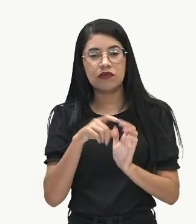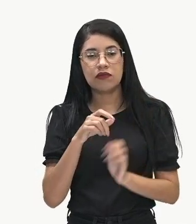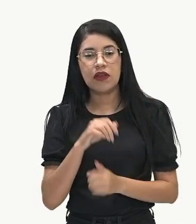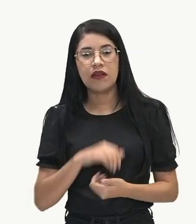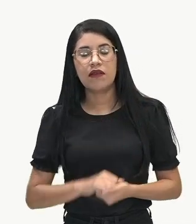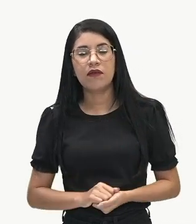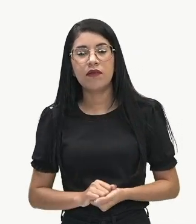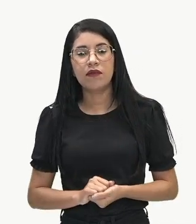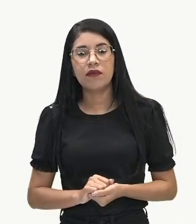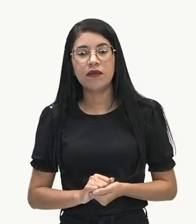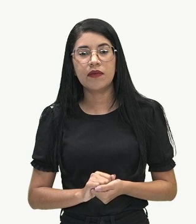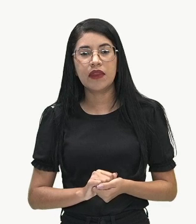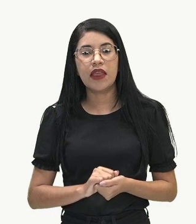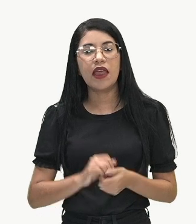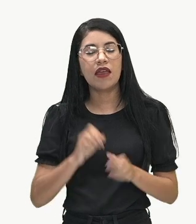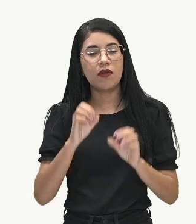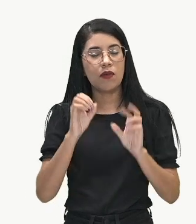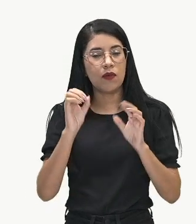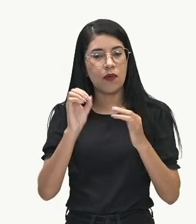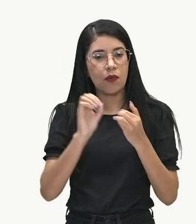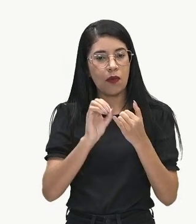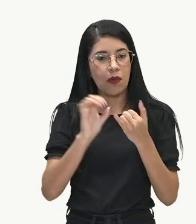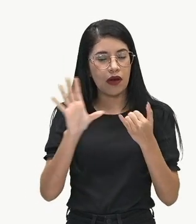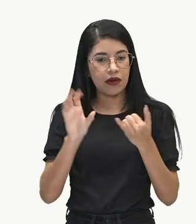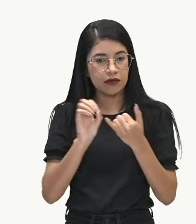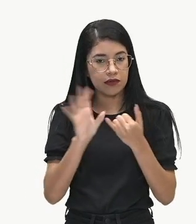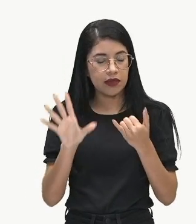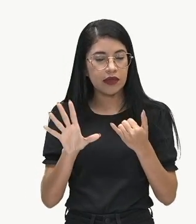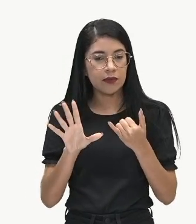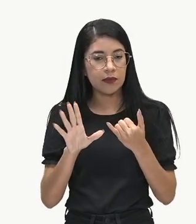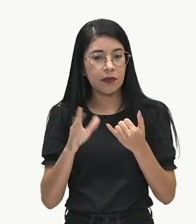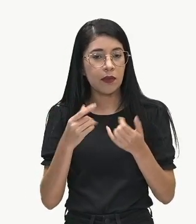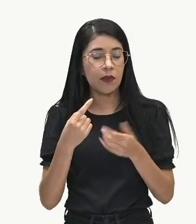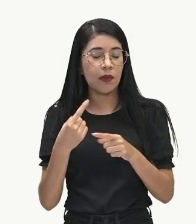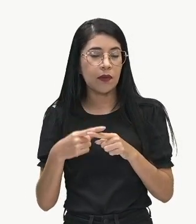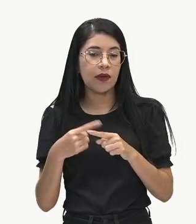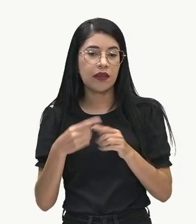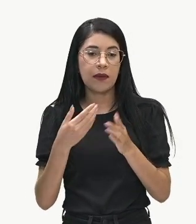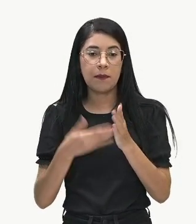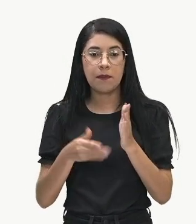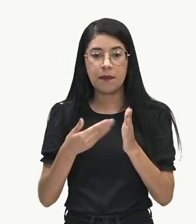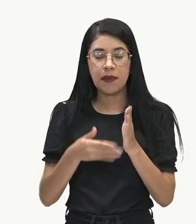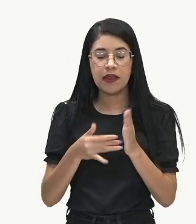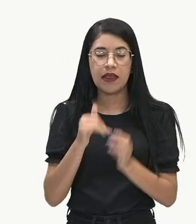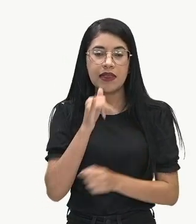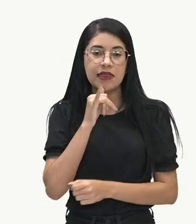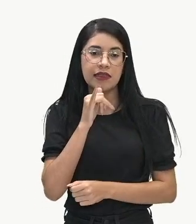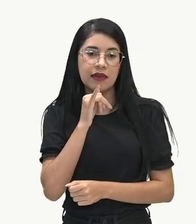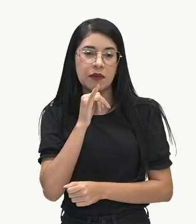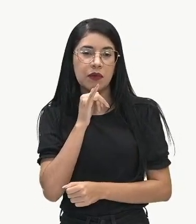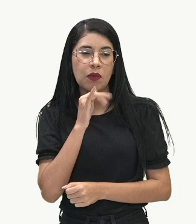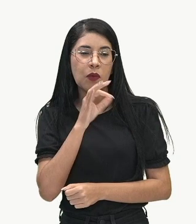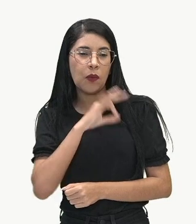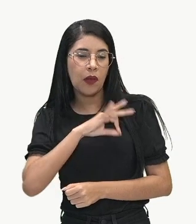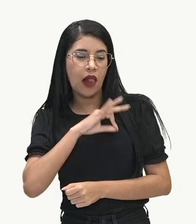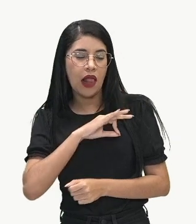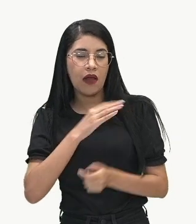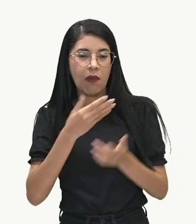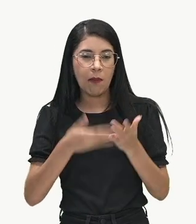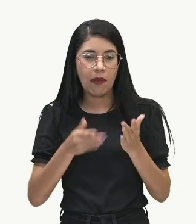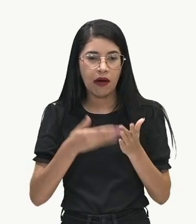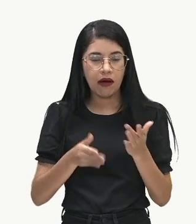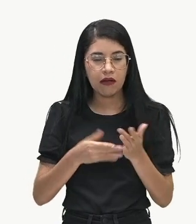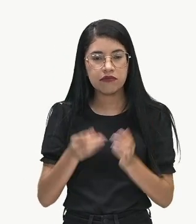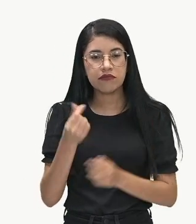ele será um processo exotérmico, porque eu estou perdendo, né? Se eu perco o dinheiro da minha conta, a minha conta vai ficar negativa.